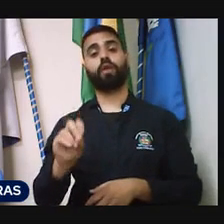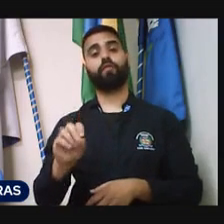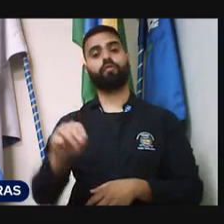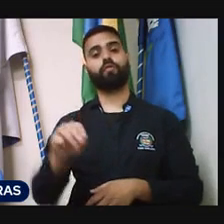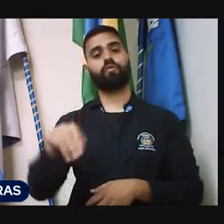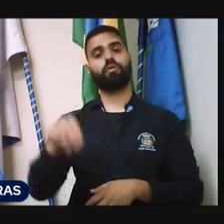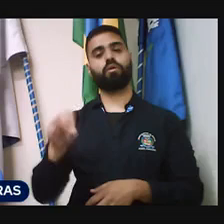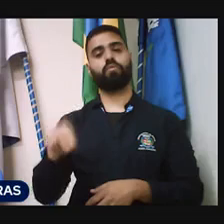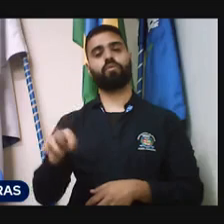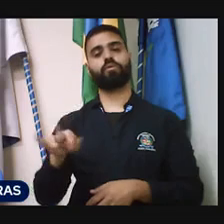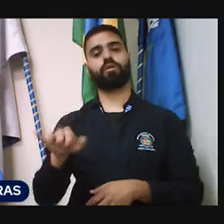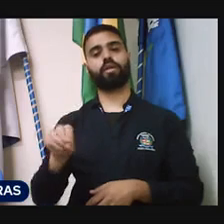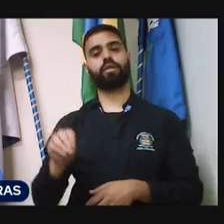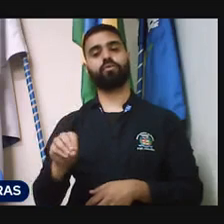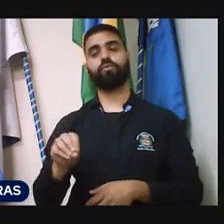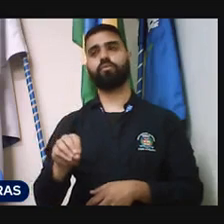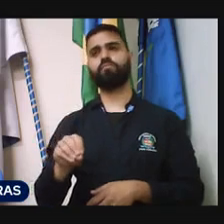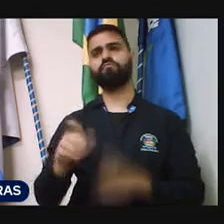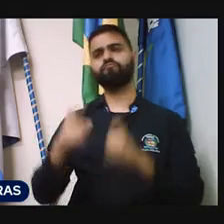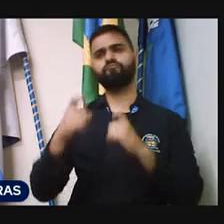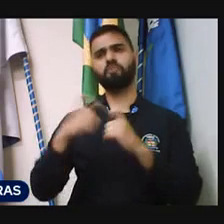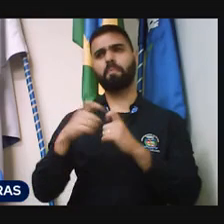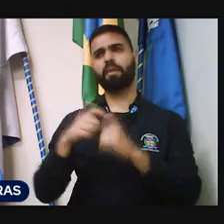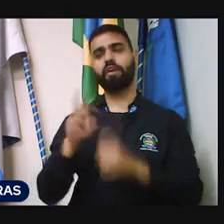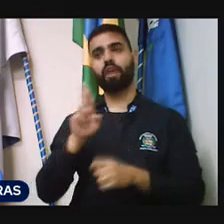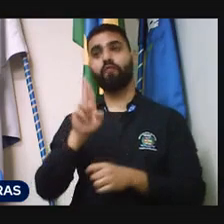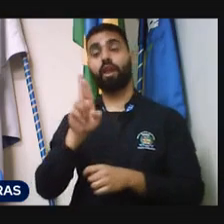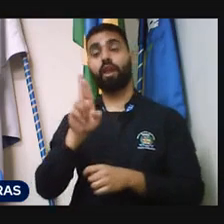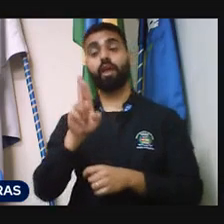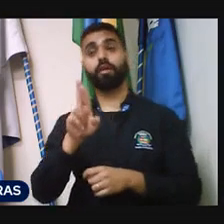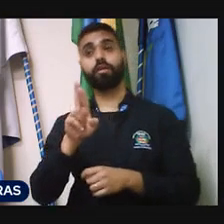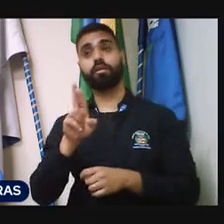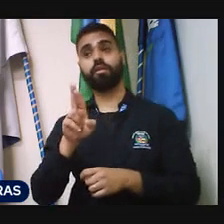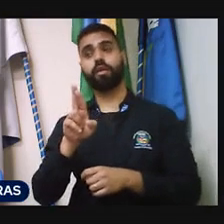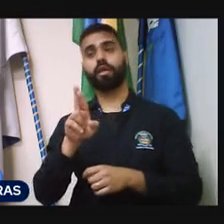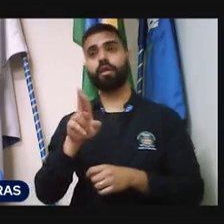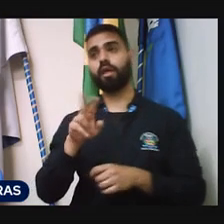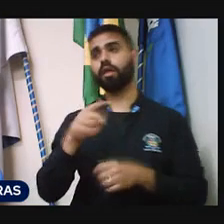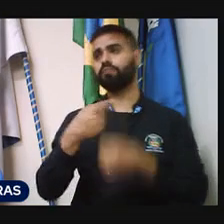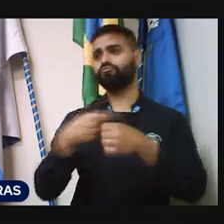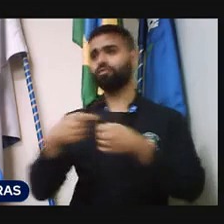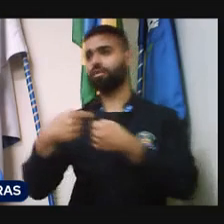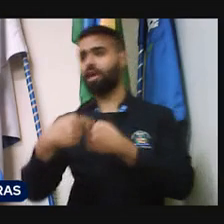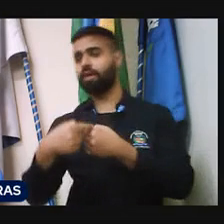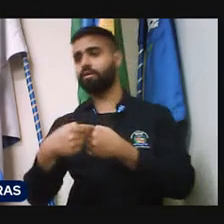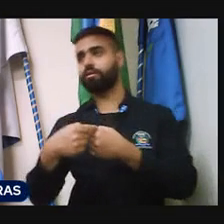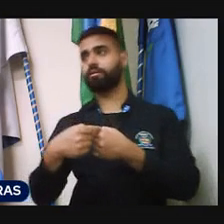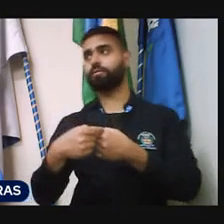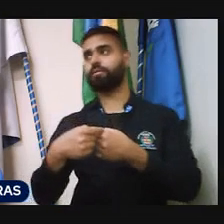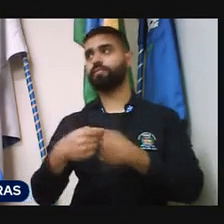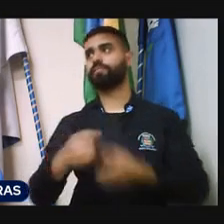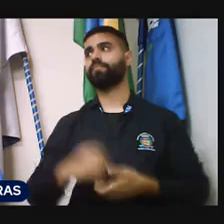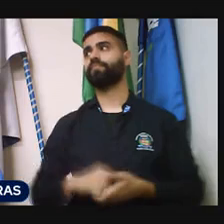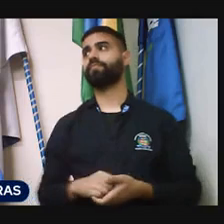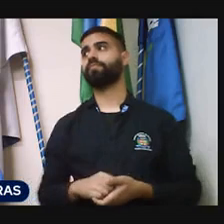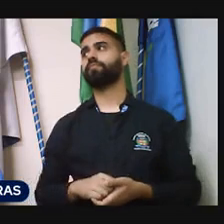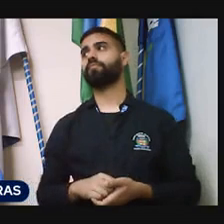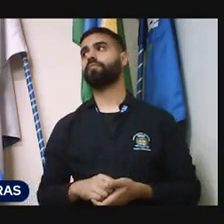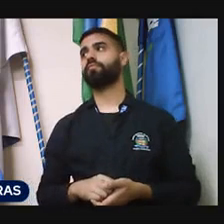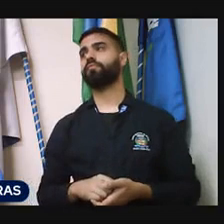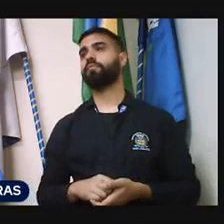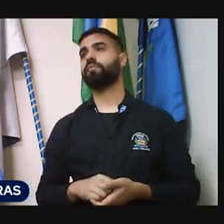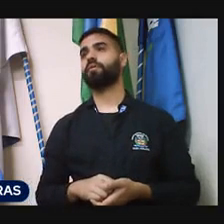referência dele médico da cidade o médico da Vila a onde se